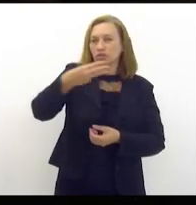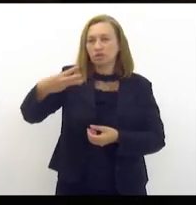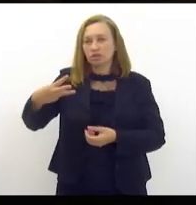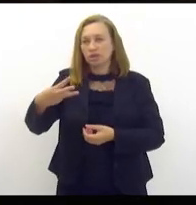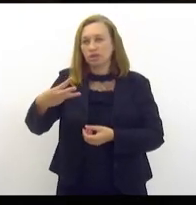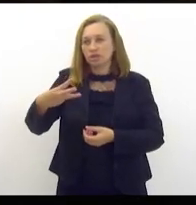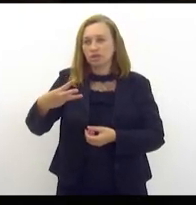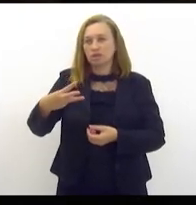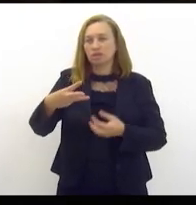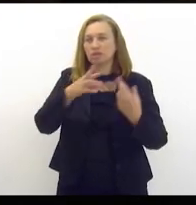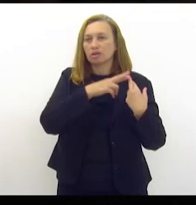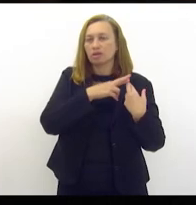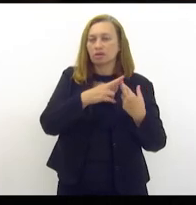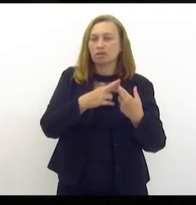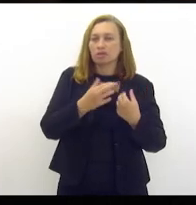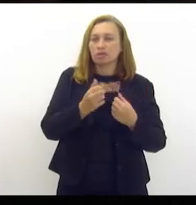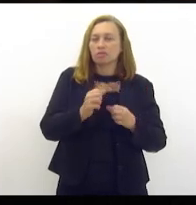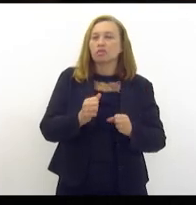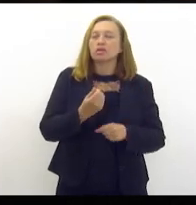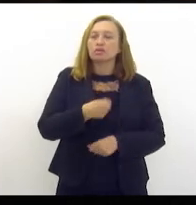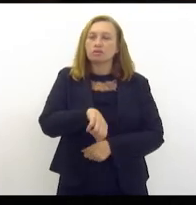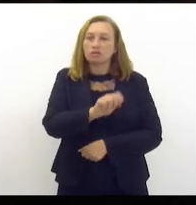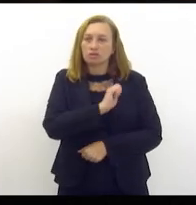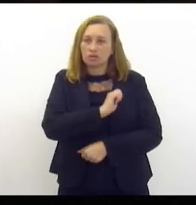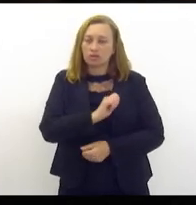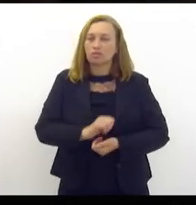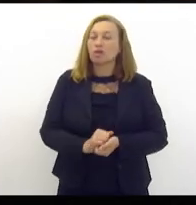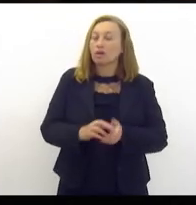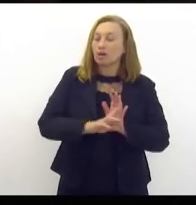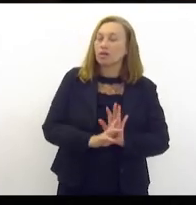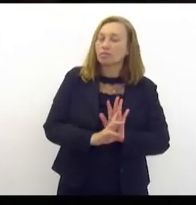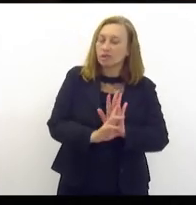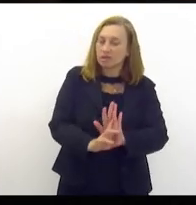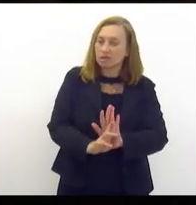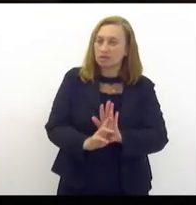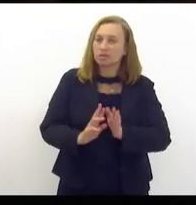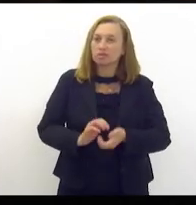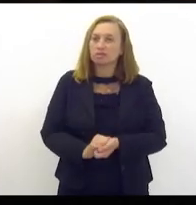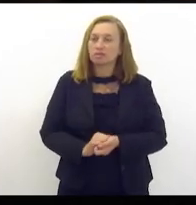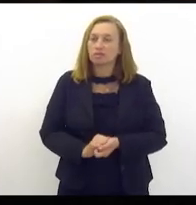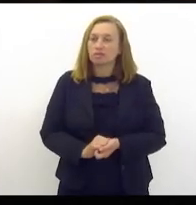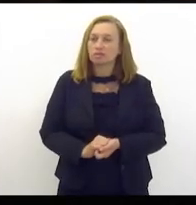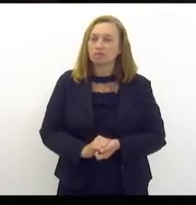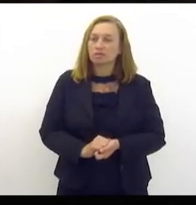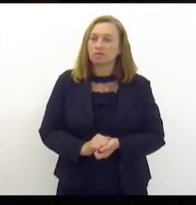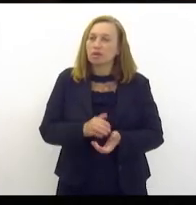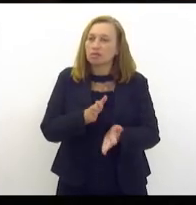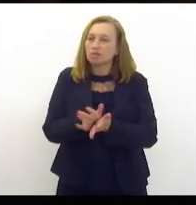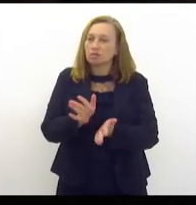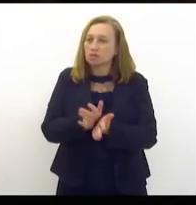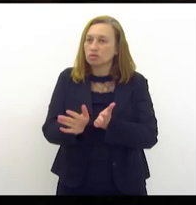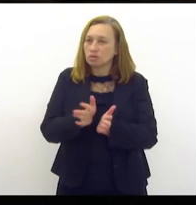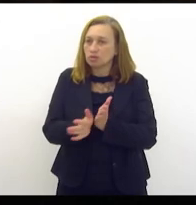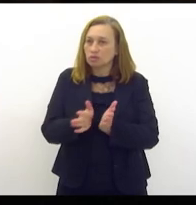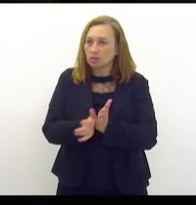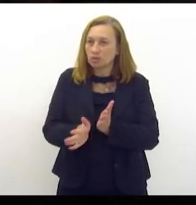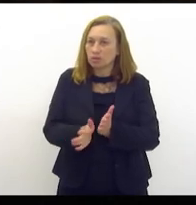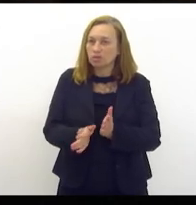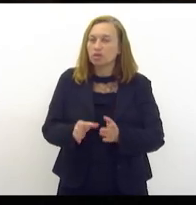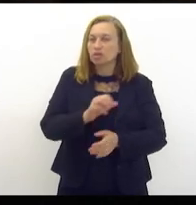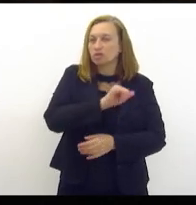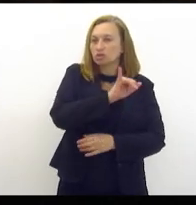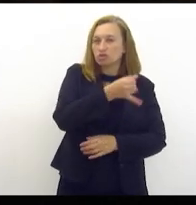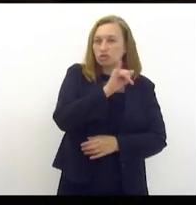Fiscal. Segundo quadrimestre representa as receitas e despesas de